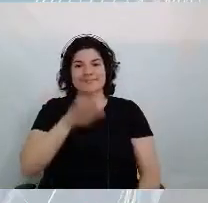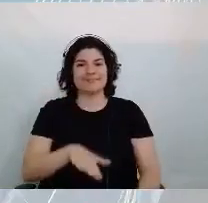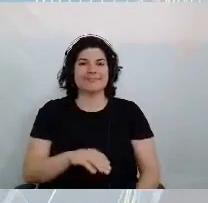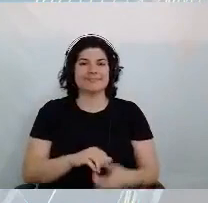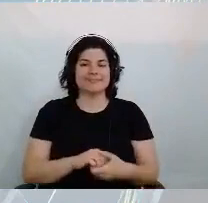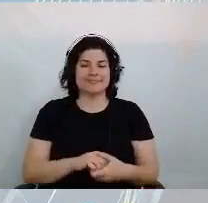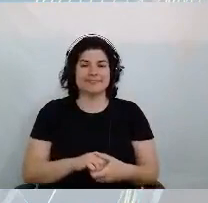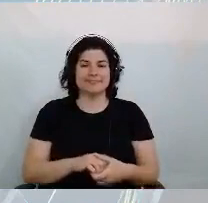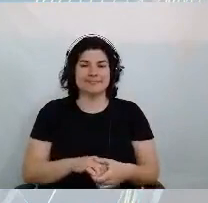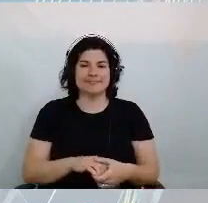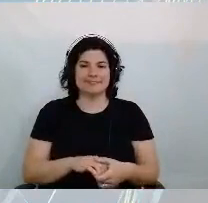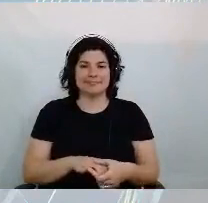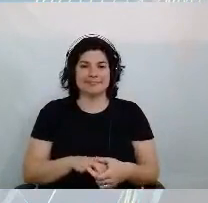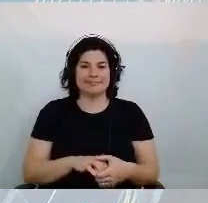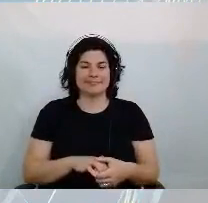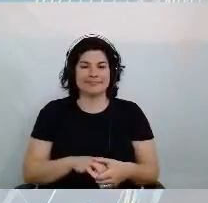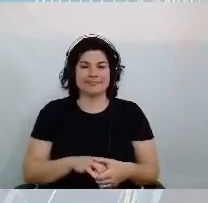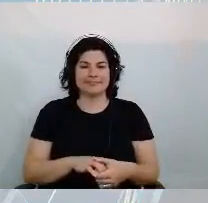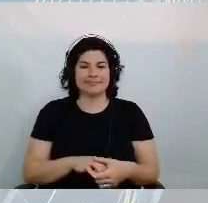Obrigada.